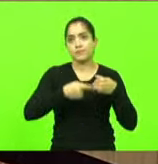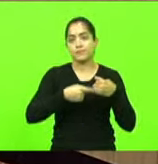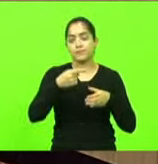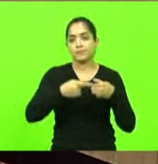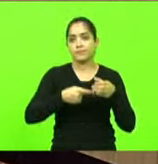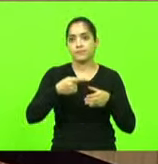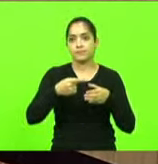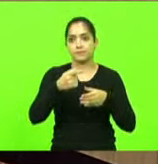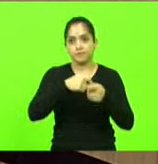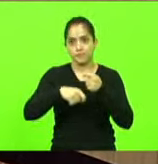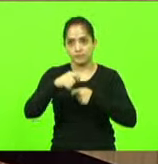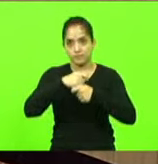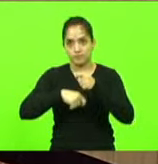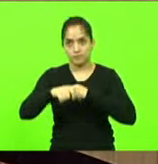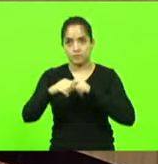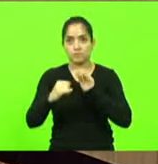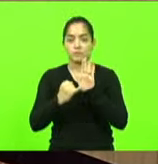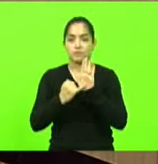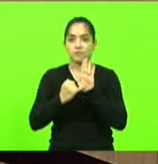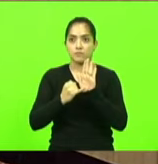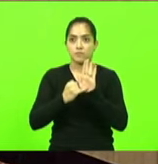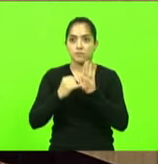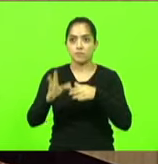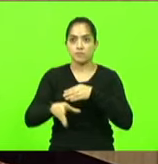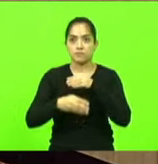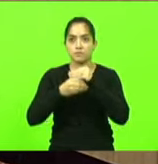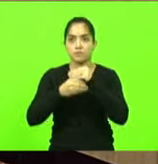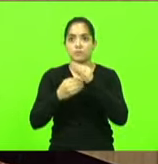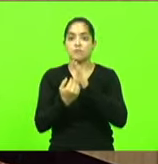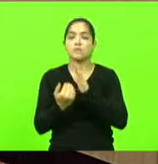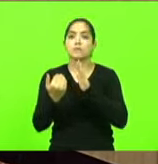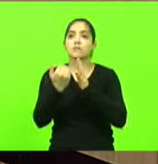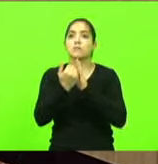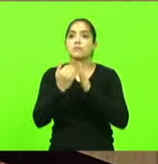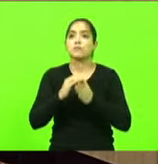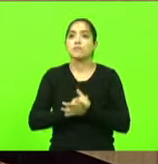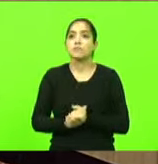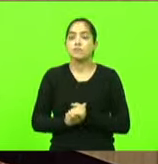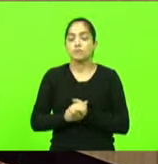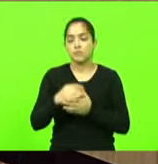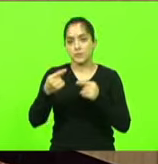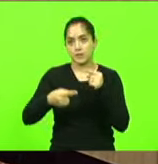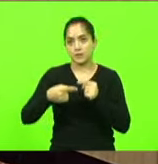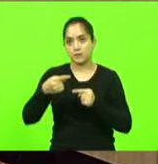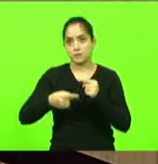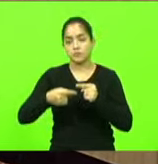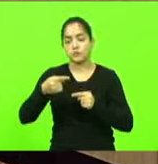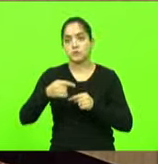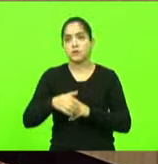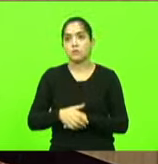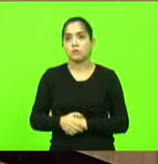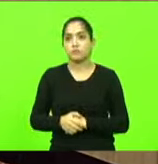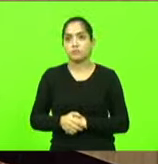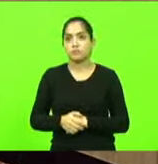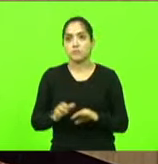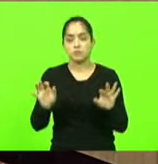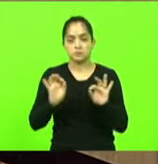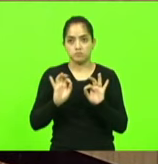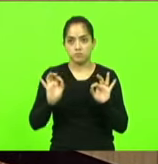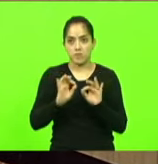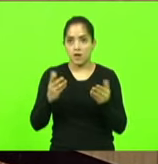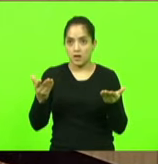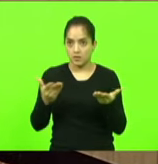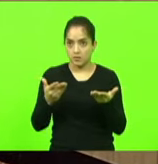de Finanças e Tributação e uma emenda aditiva. Em discussão, Não havendo quem queira discutir